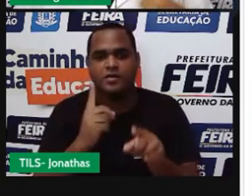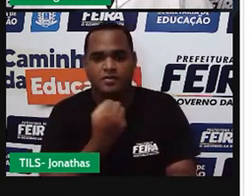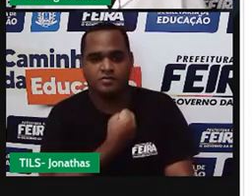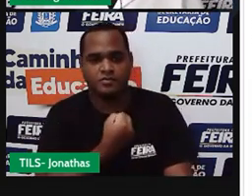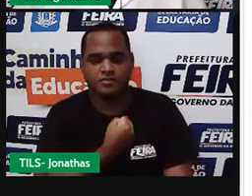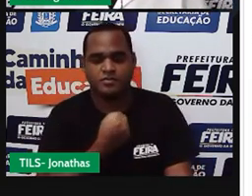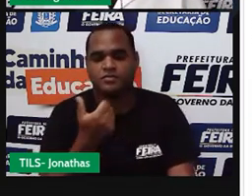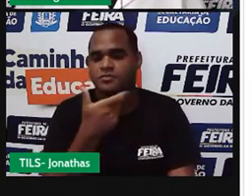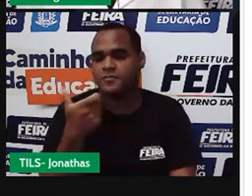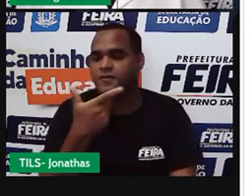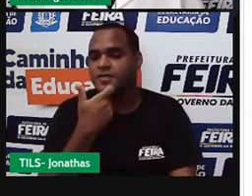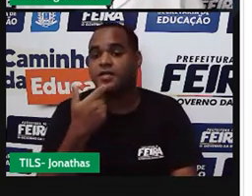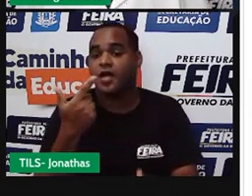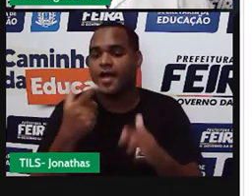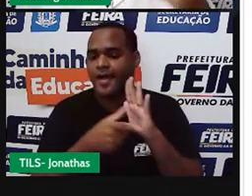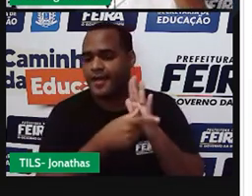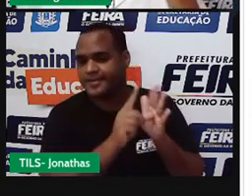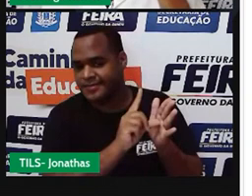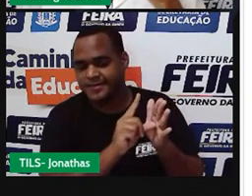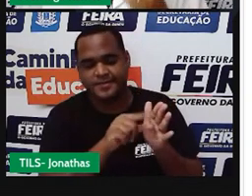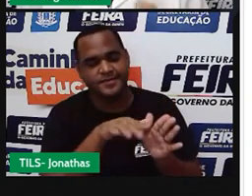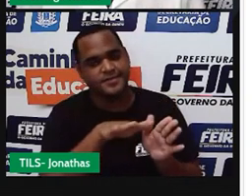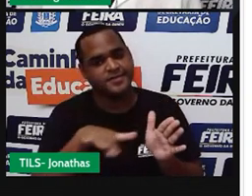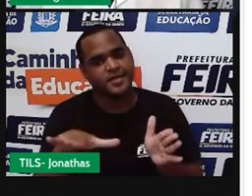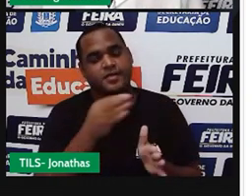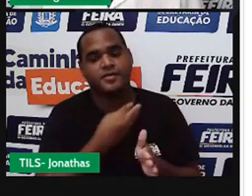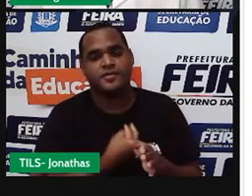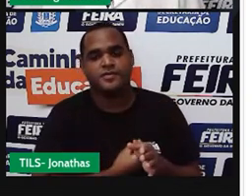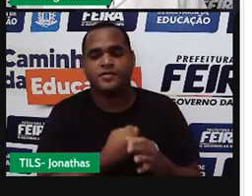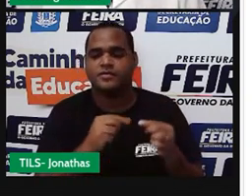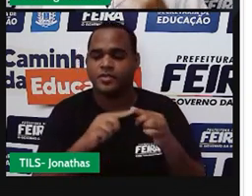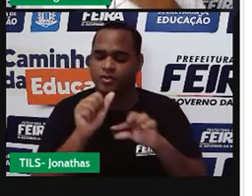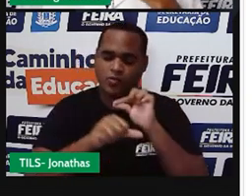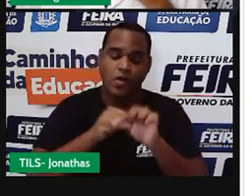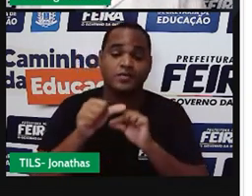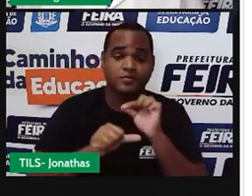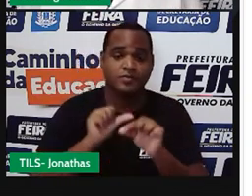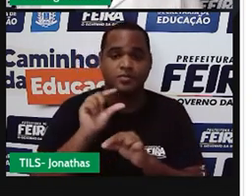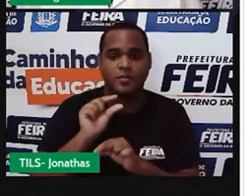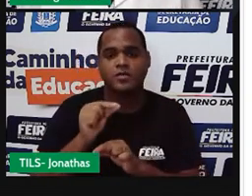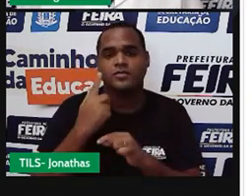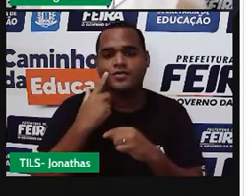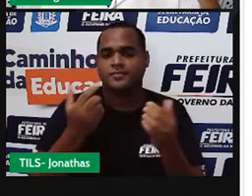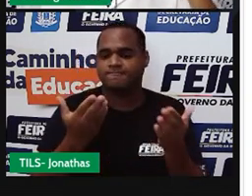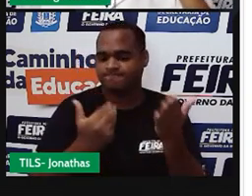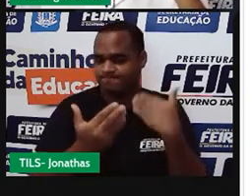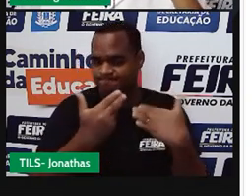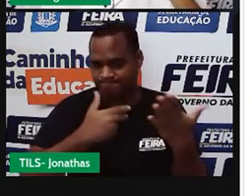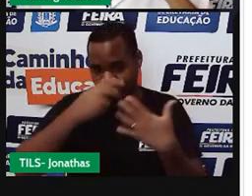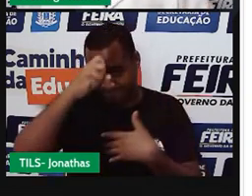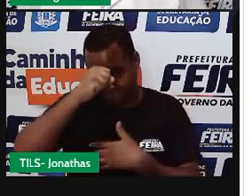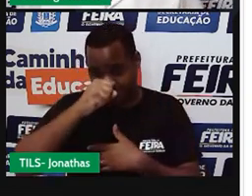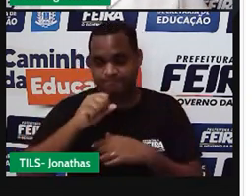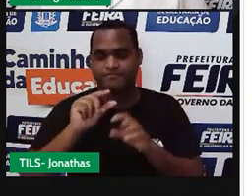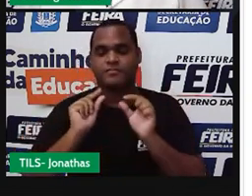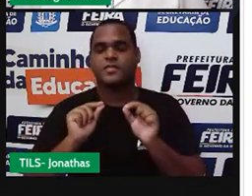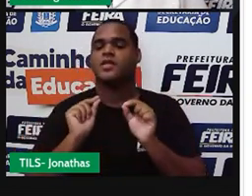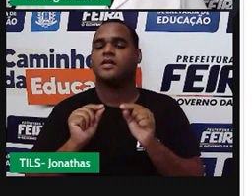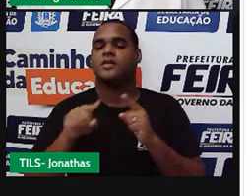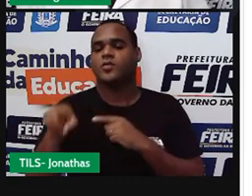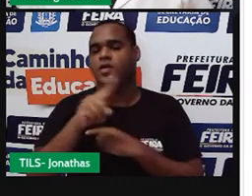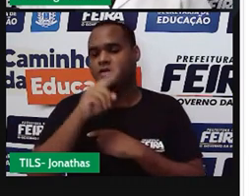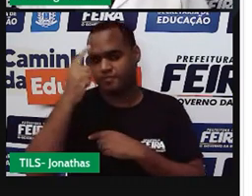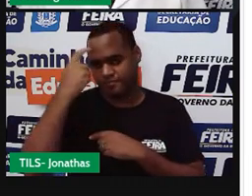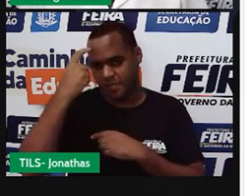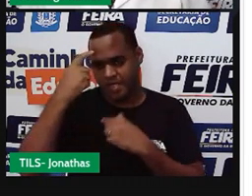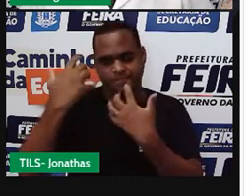aula anterior essa tá só que muda um pouquinho tá então vem comigo Olha só vamos imaginar